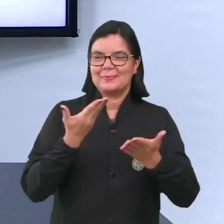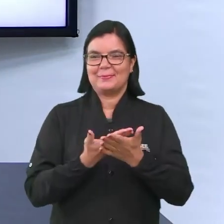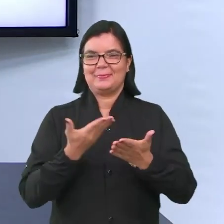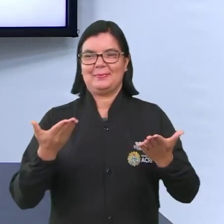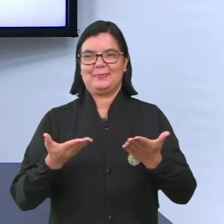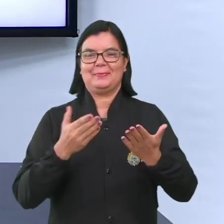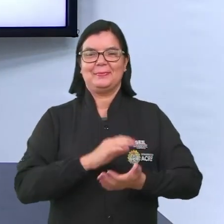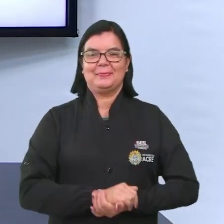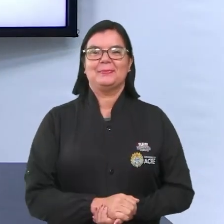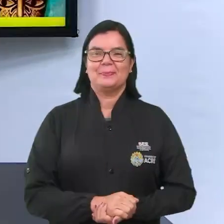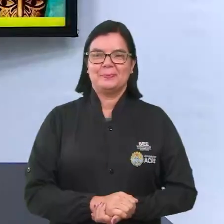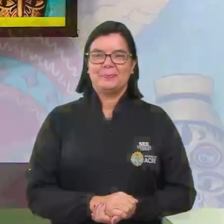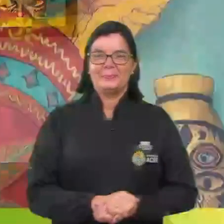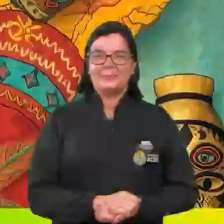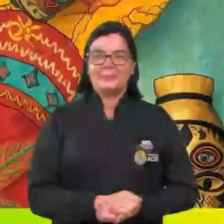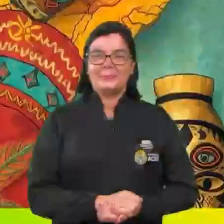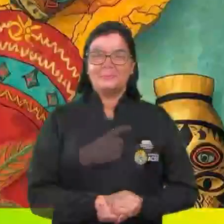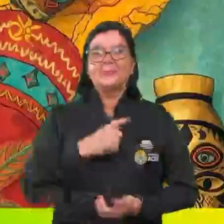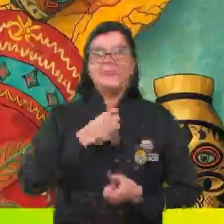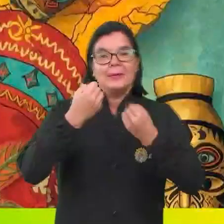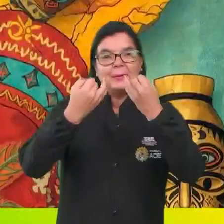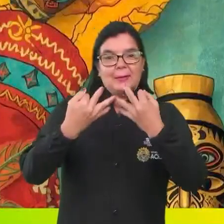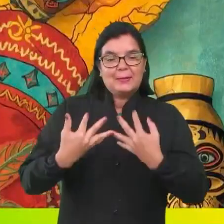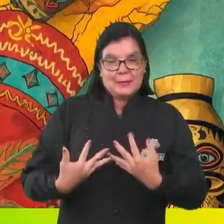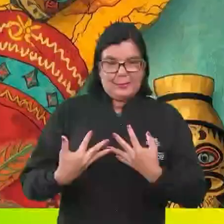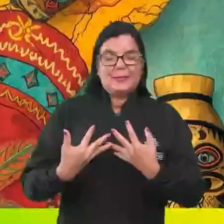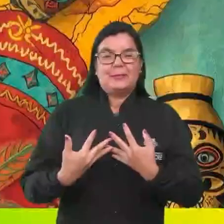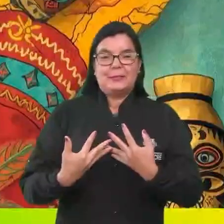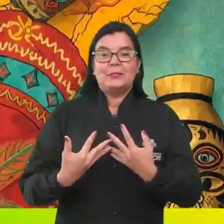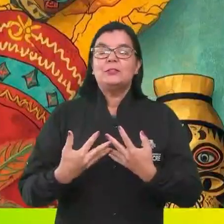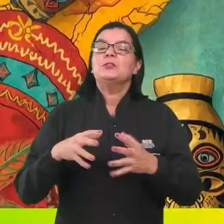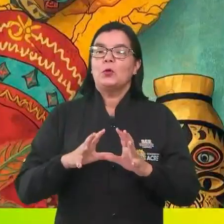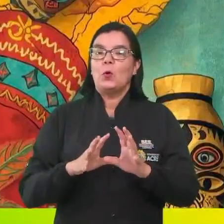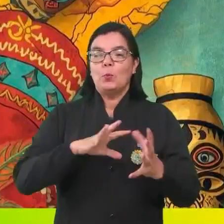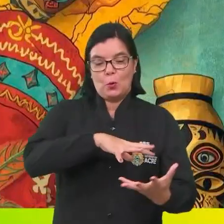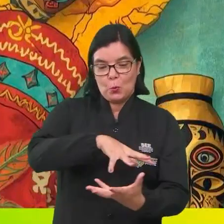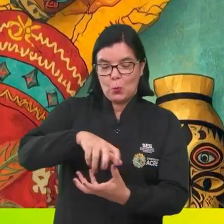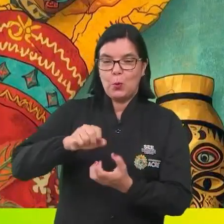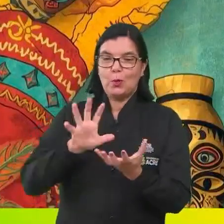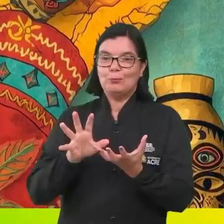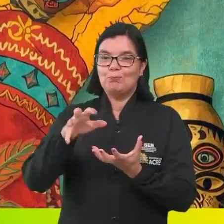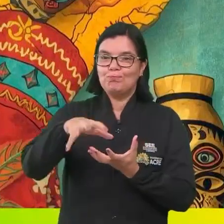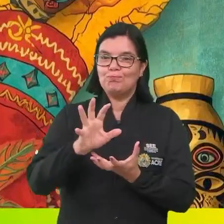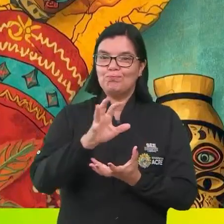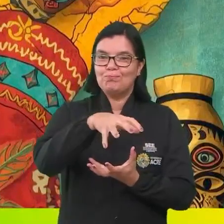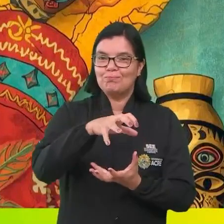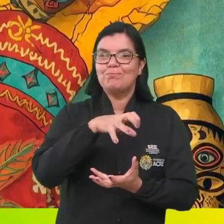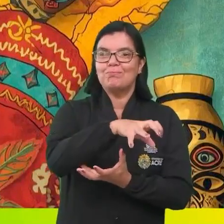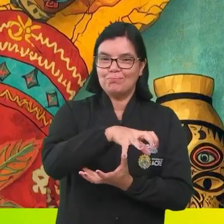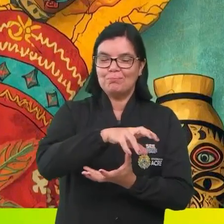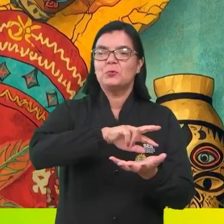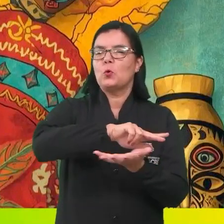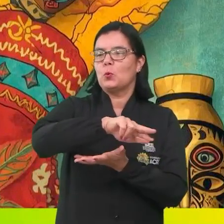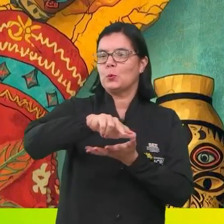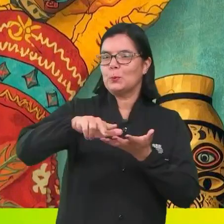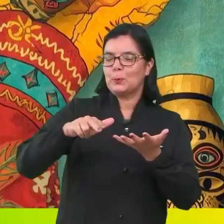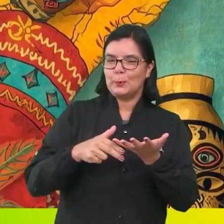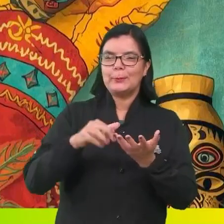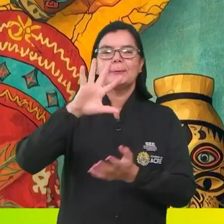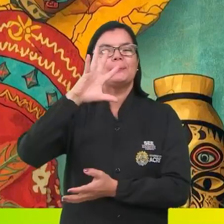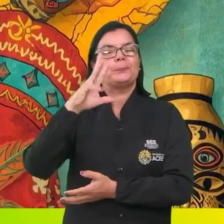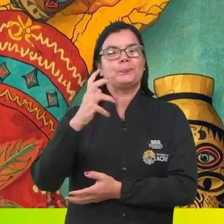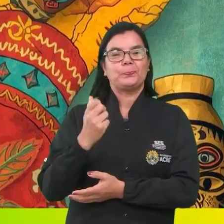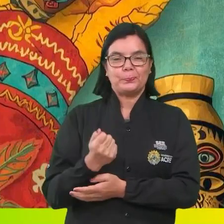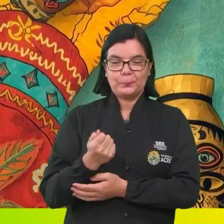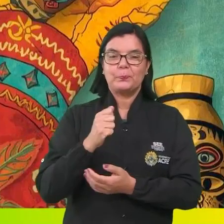hoje. Olha só, nós vamos falar sobre esse continente que ele é diverso, né, da cultura africana. Hoje nós vamos